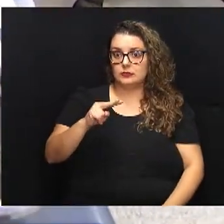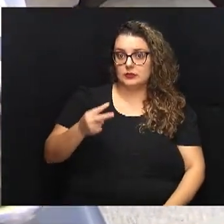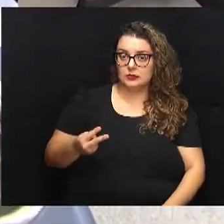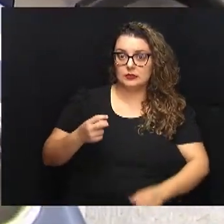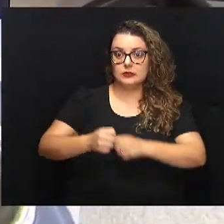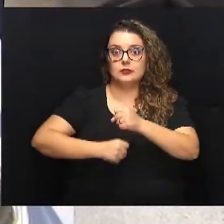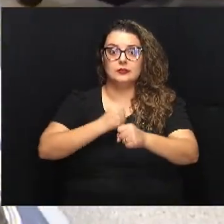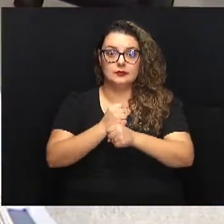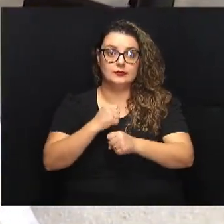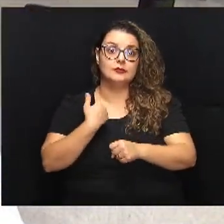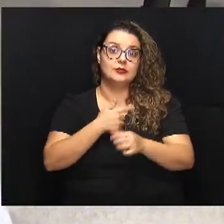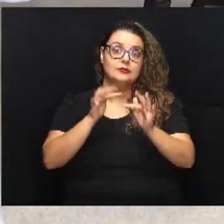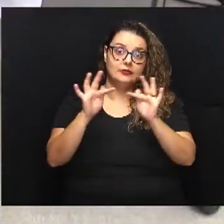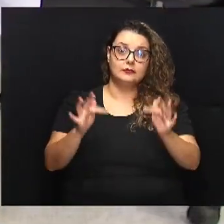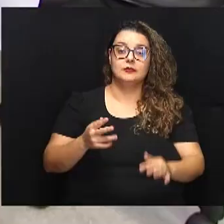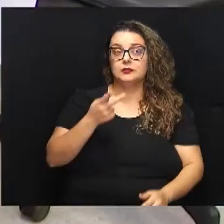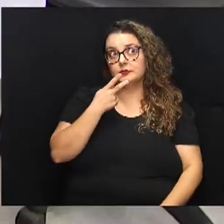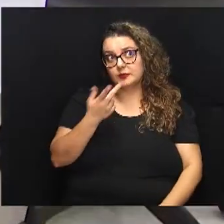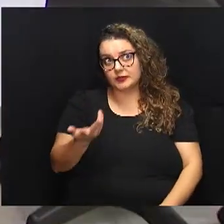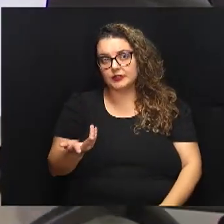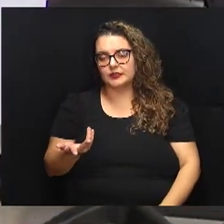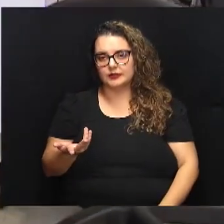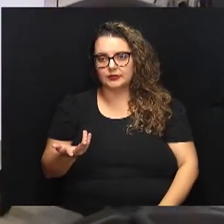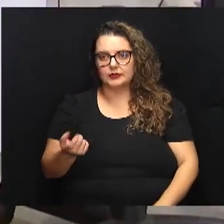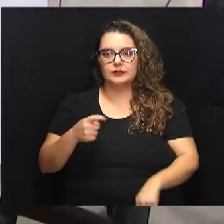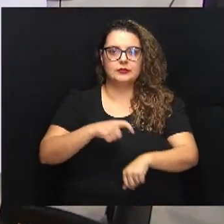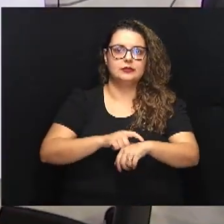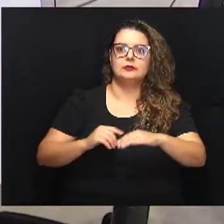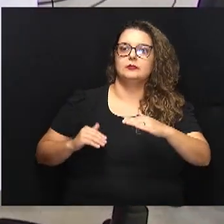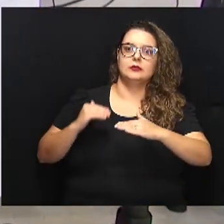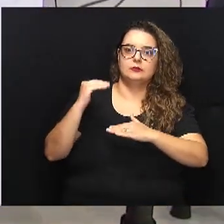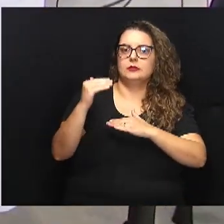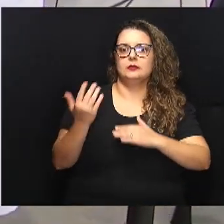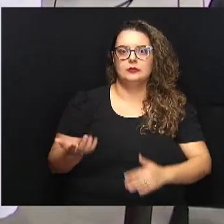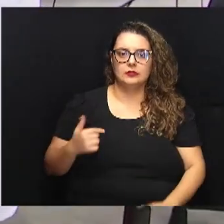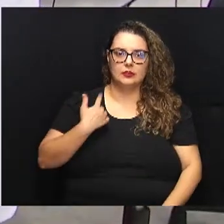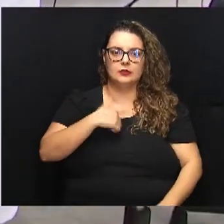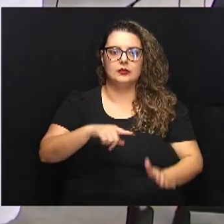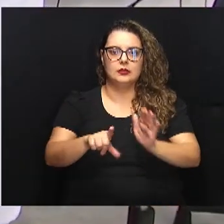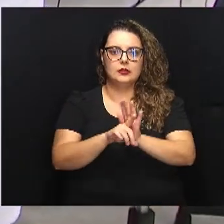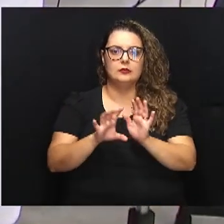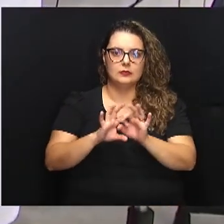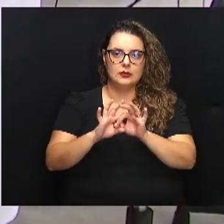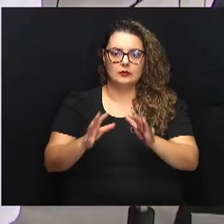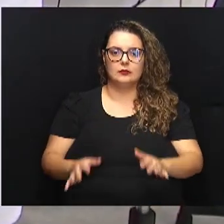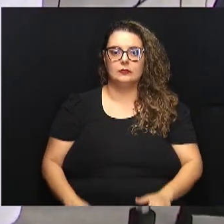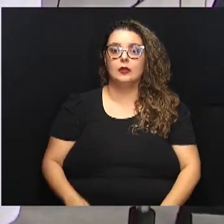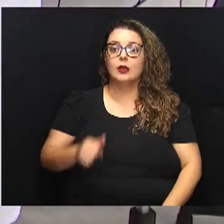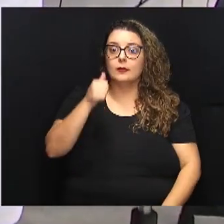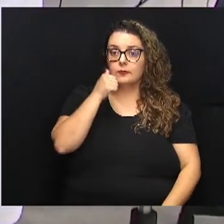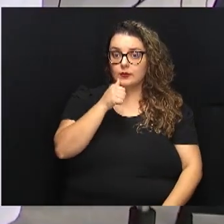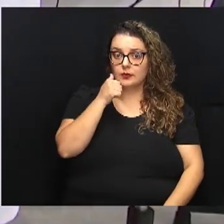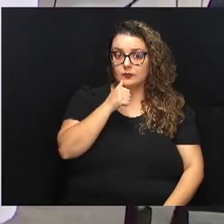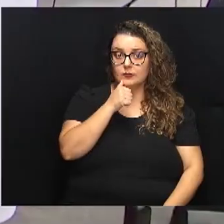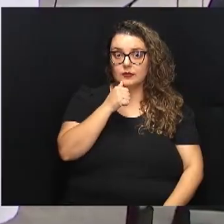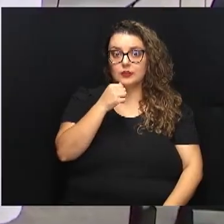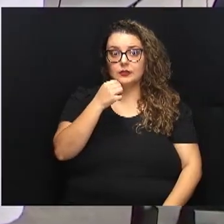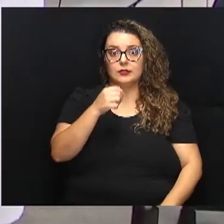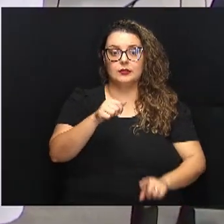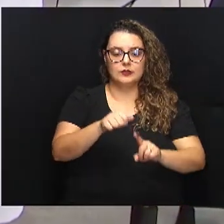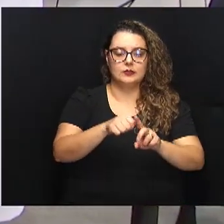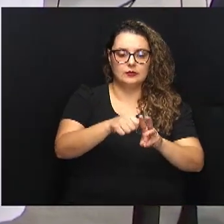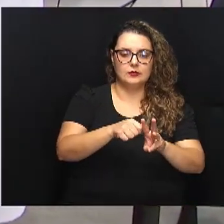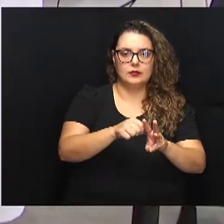fica muito feliz. Mas vamos falar assim, do tempo máximo que a nossa legislação permite. Mulheres, de 3 em 3 meses,